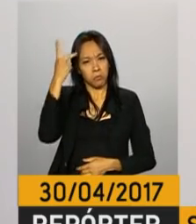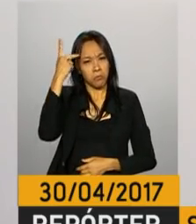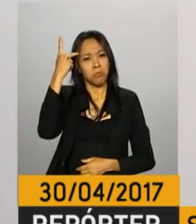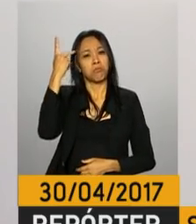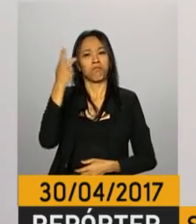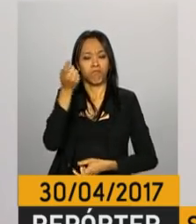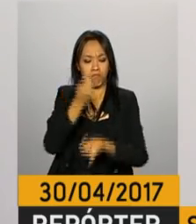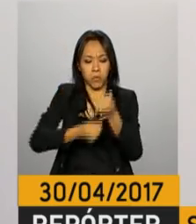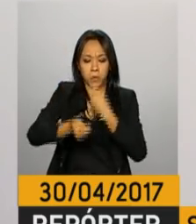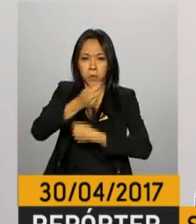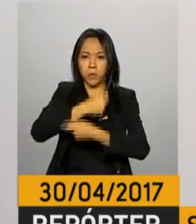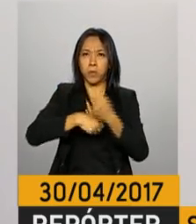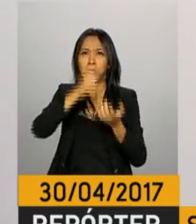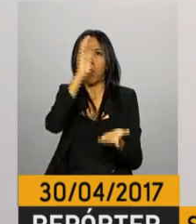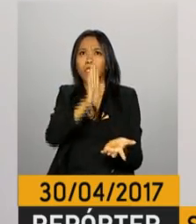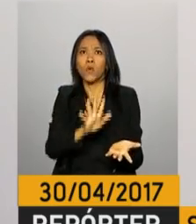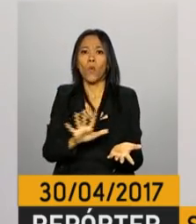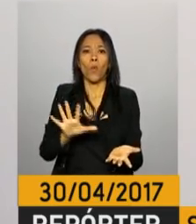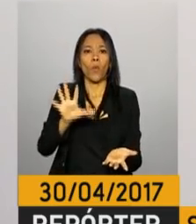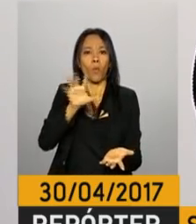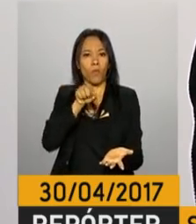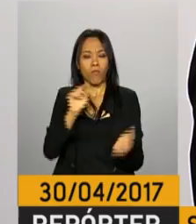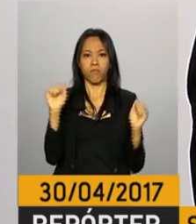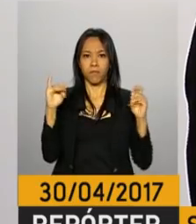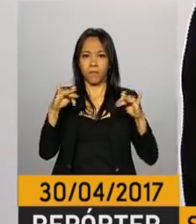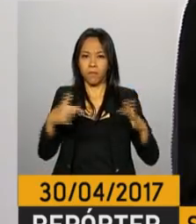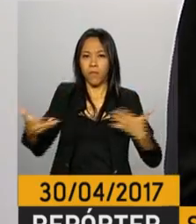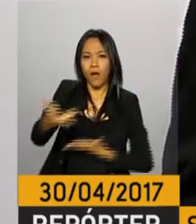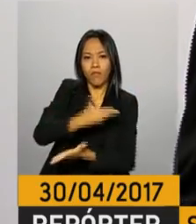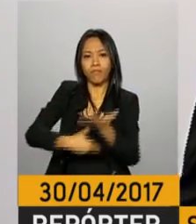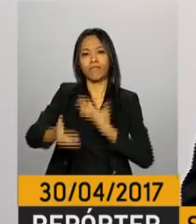aproximará ainda mais brasileiros e